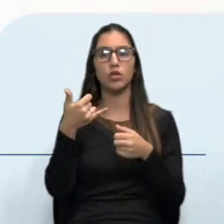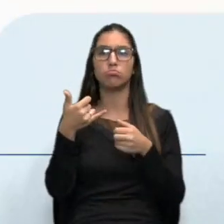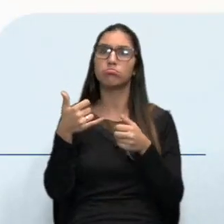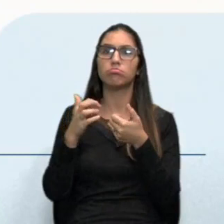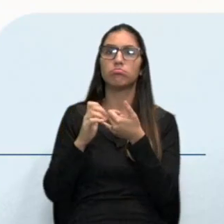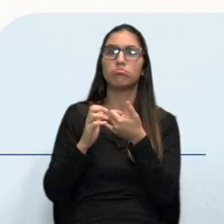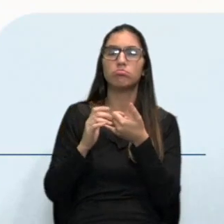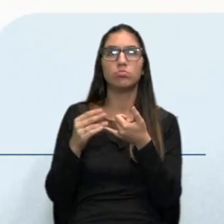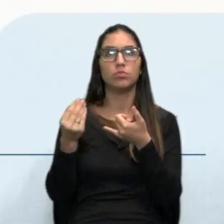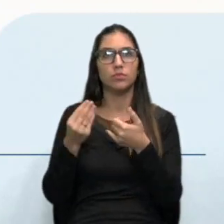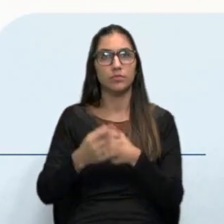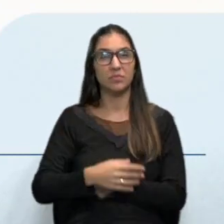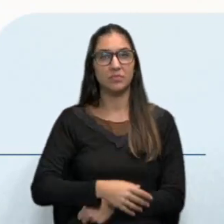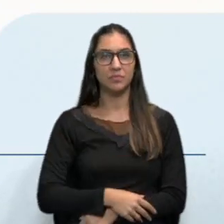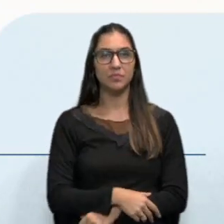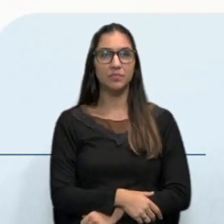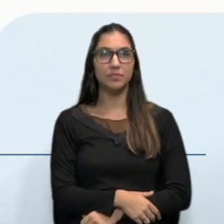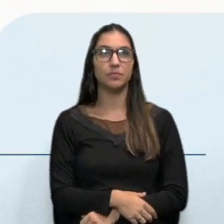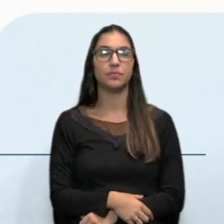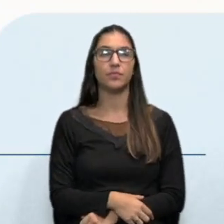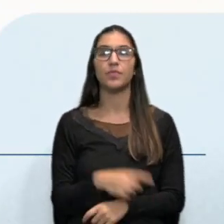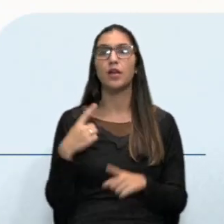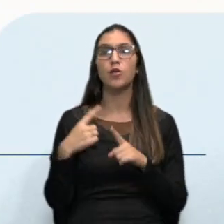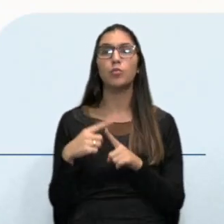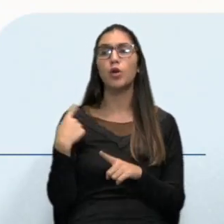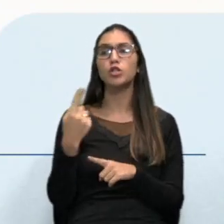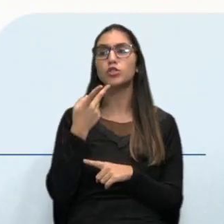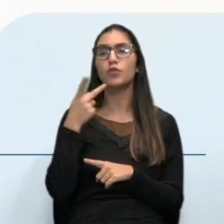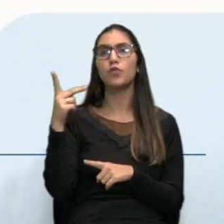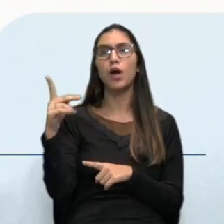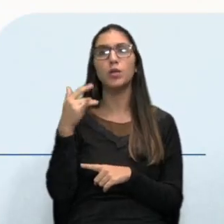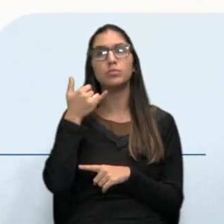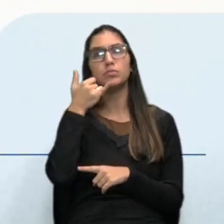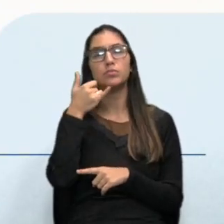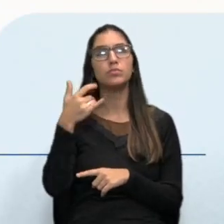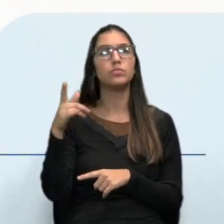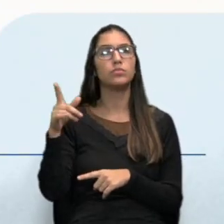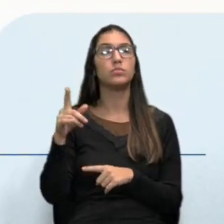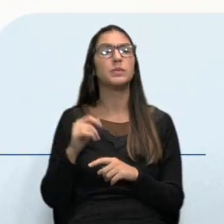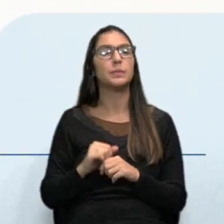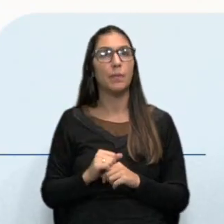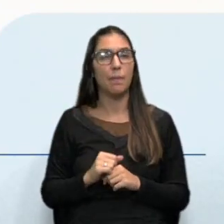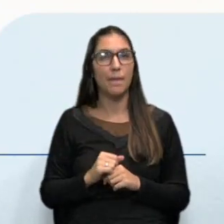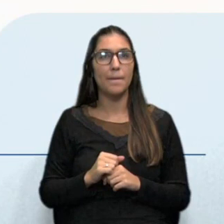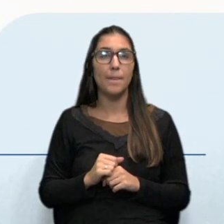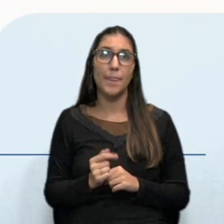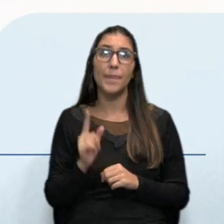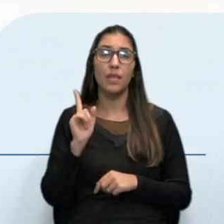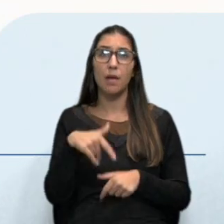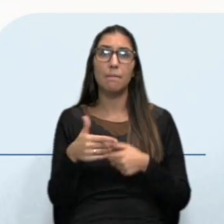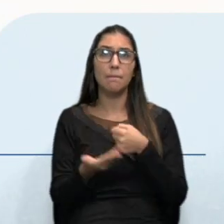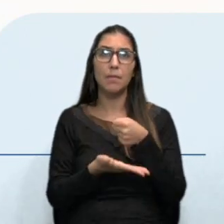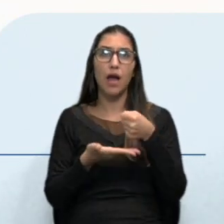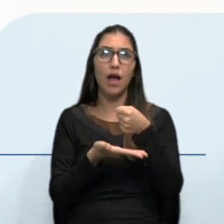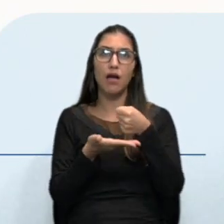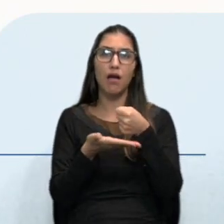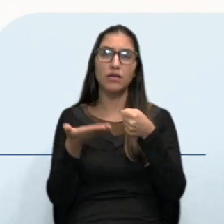celular, por exemplo. Por que que a gente vai falar de telefonia móvel celular? Porque é